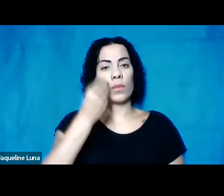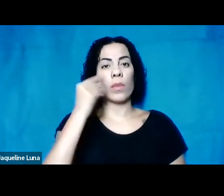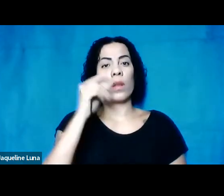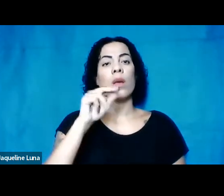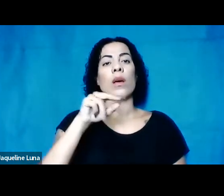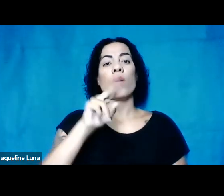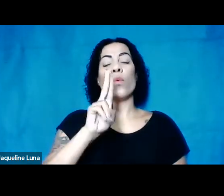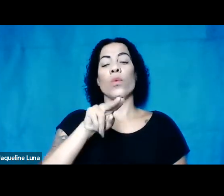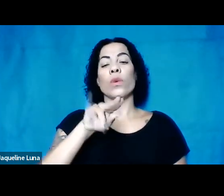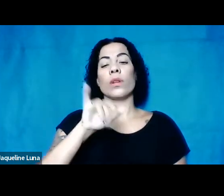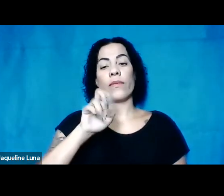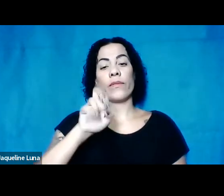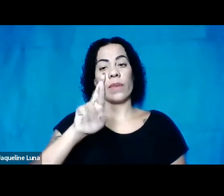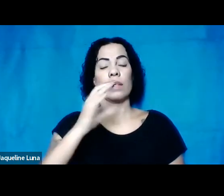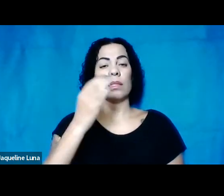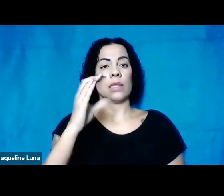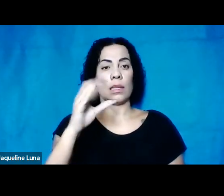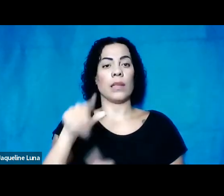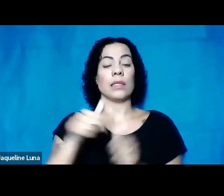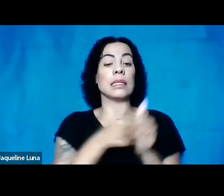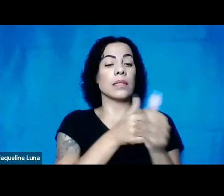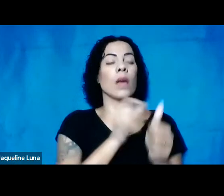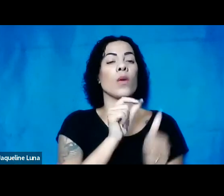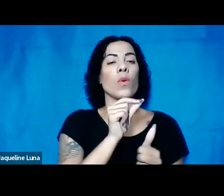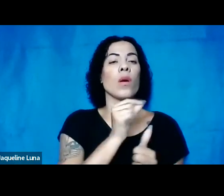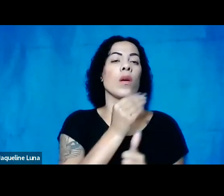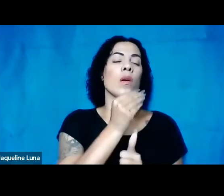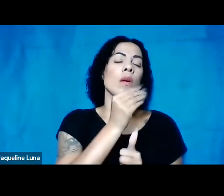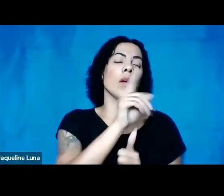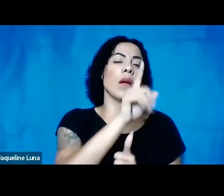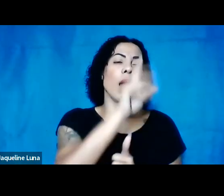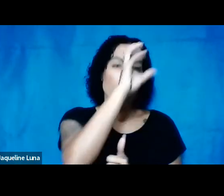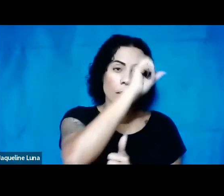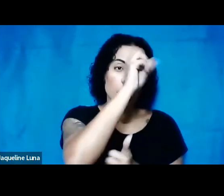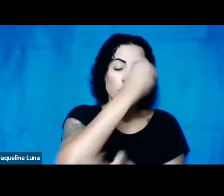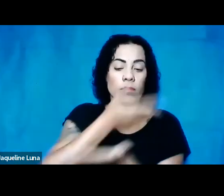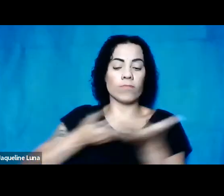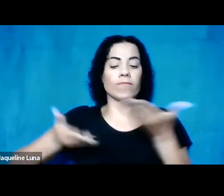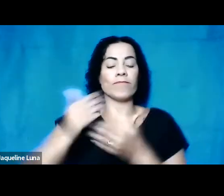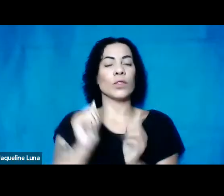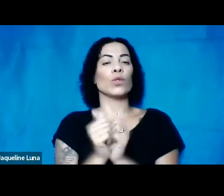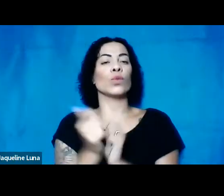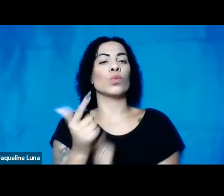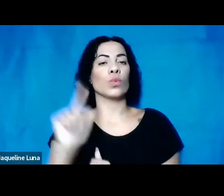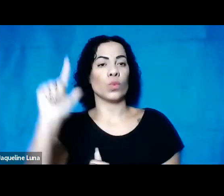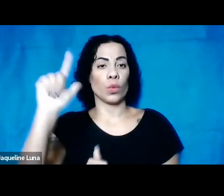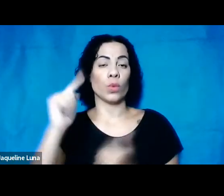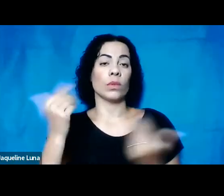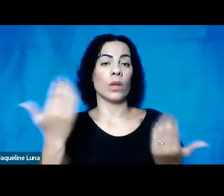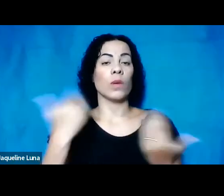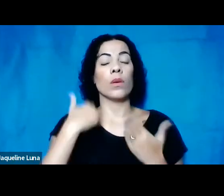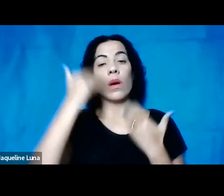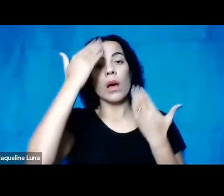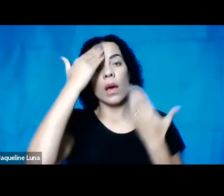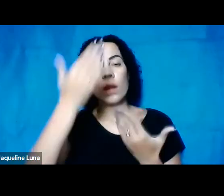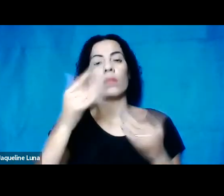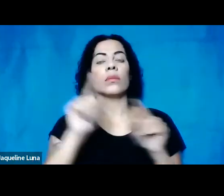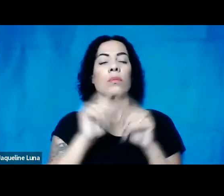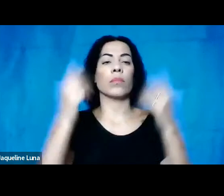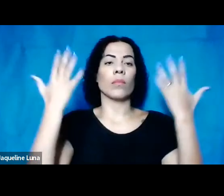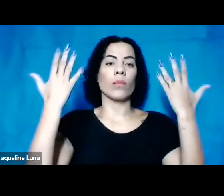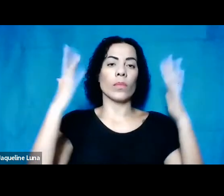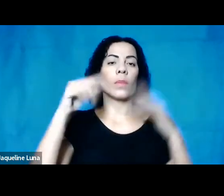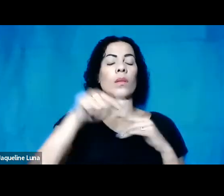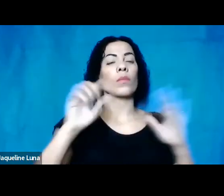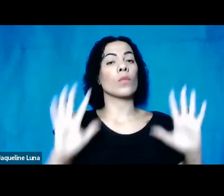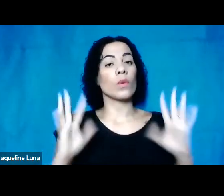bebe muito dessa lógica do aprendizado partilhado e com o outro, né. Então, agradeço aí, parabenizo pelo evento